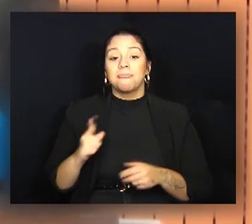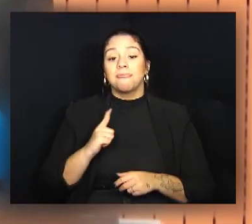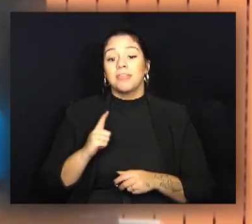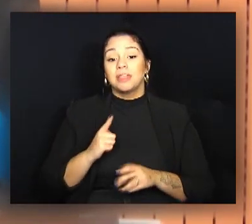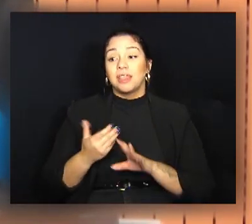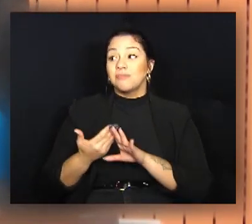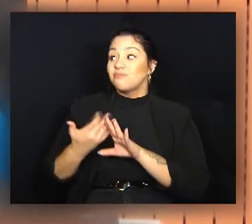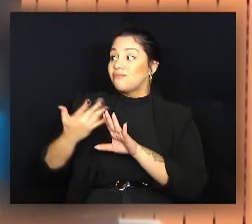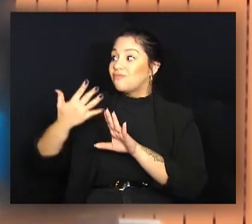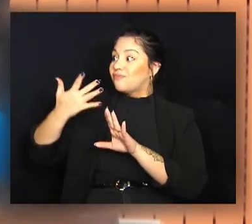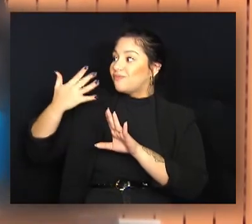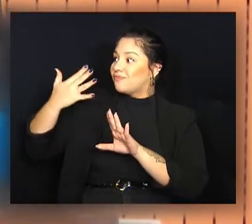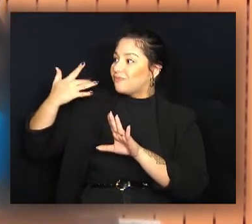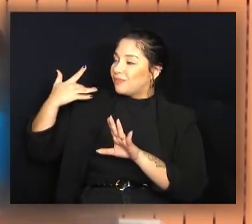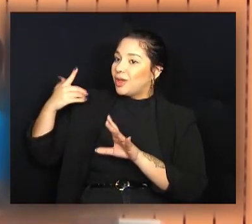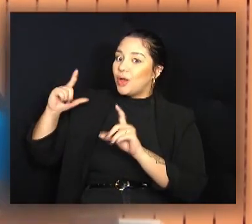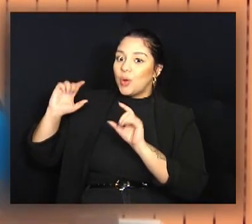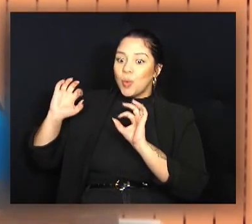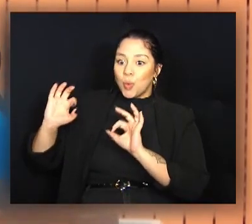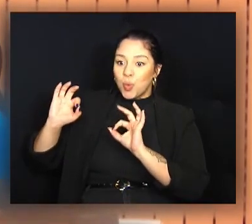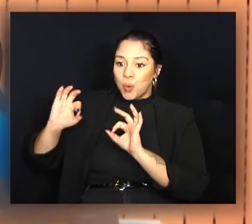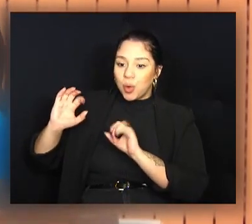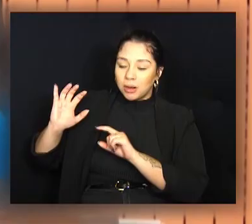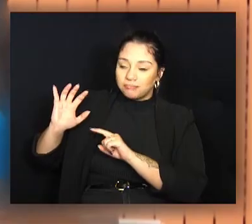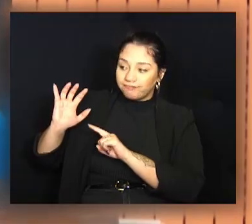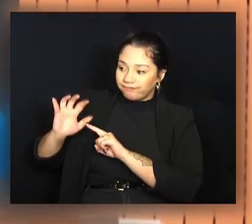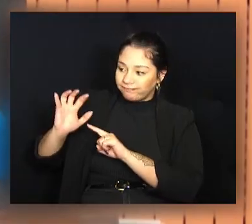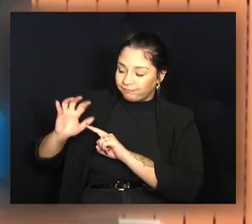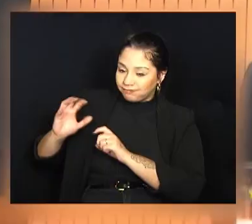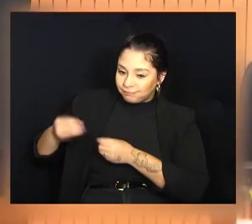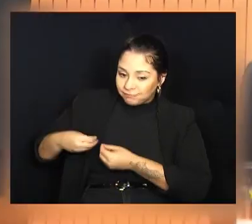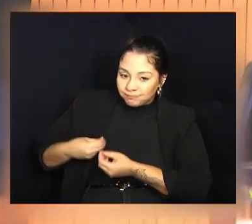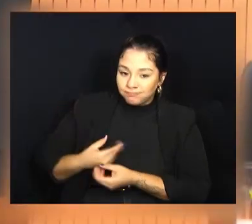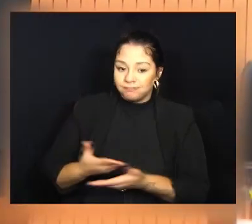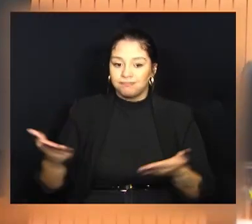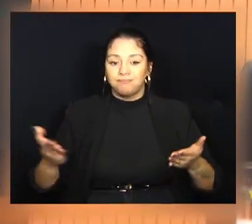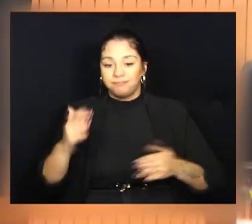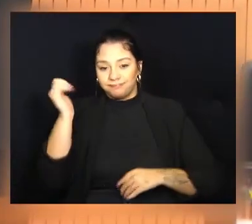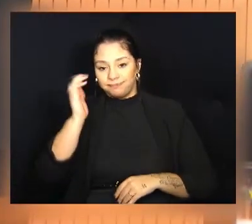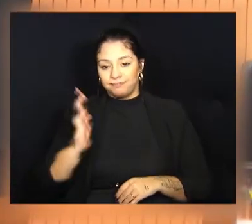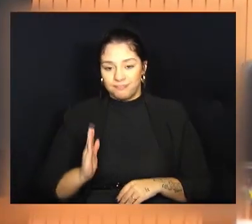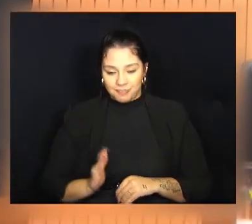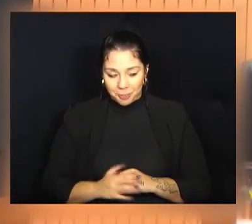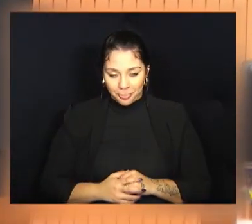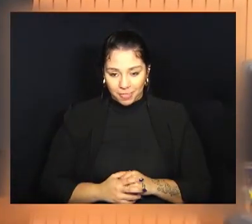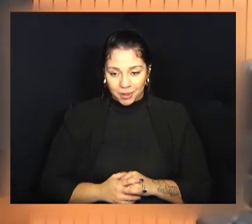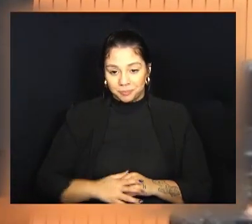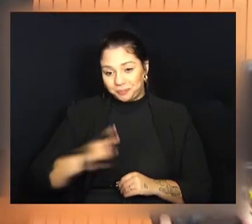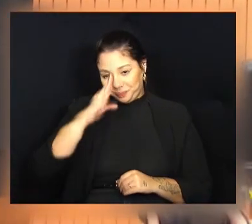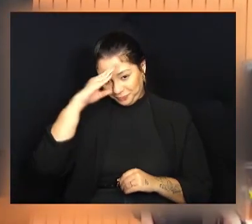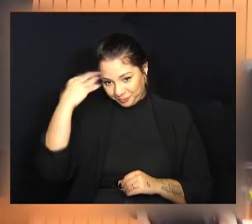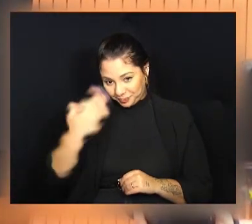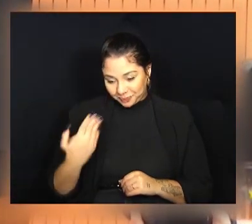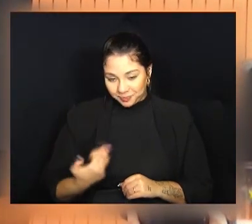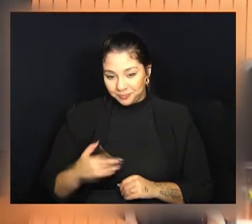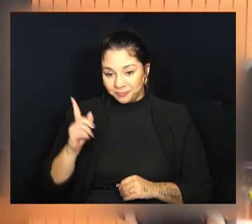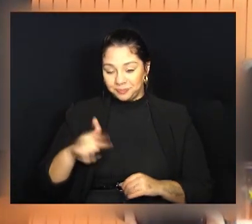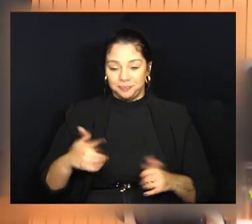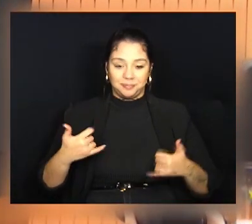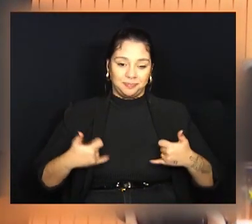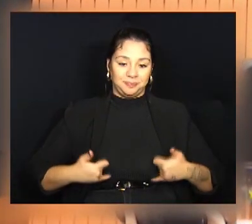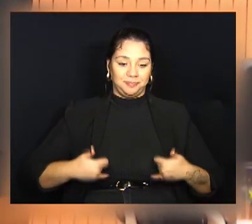trás todo o legado de contribuição aí para a nossa nação. A homenagem faz parte das comemorações